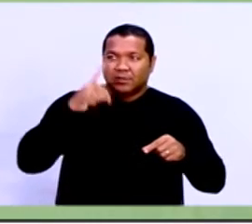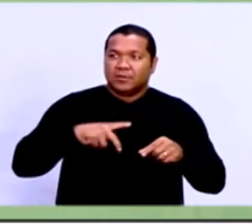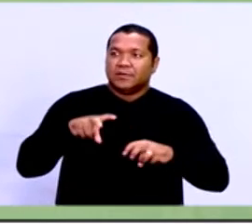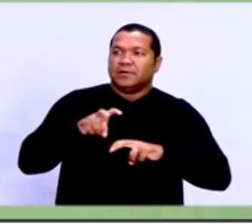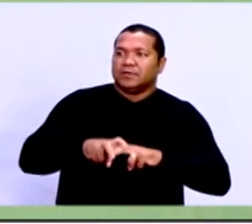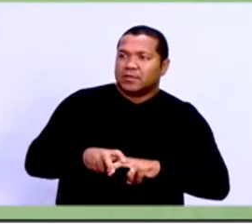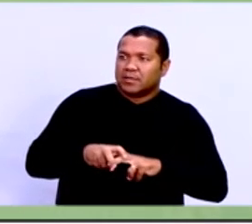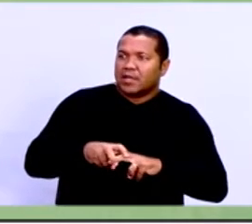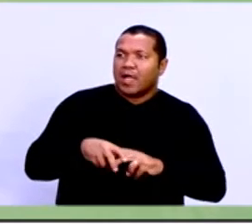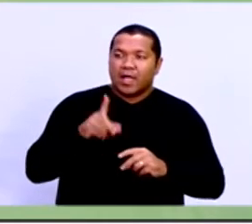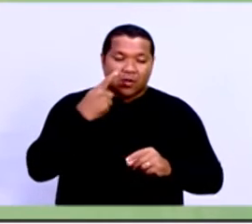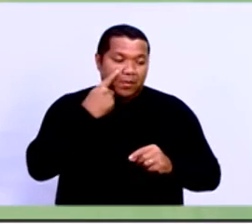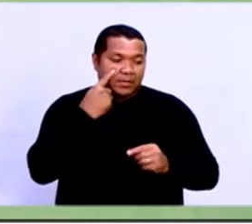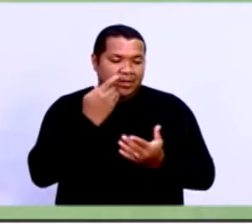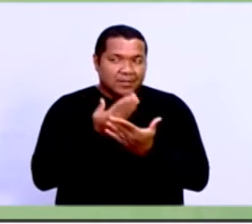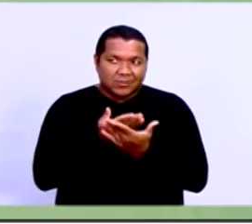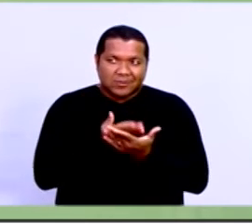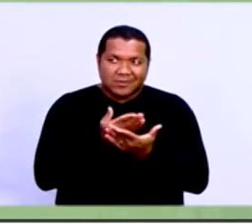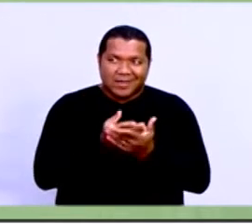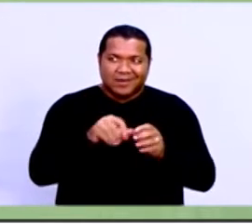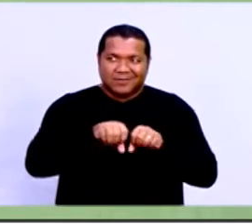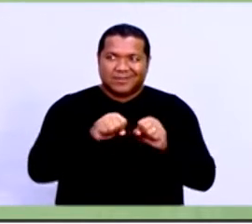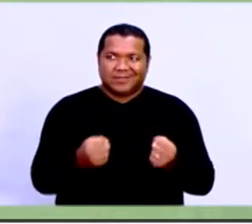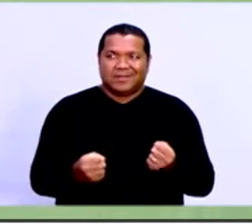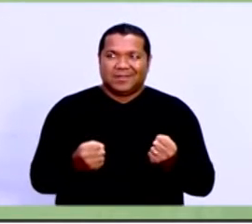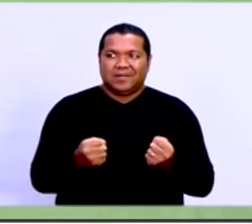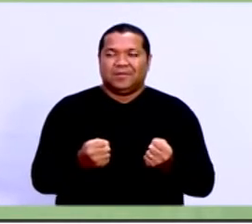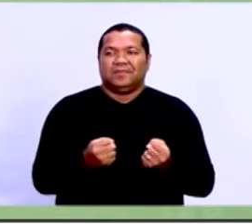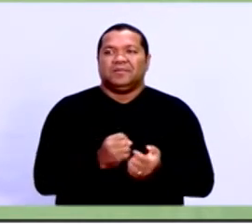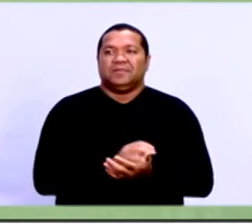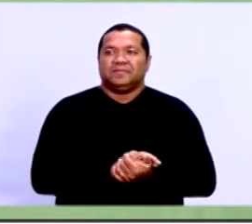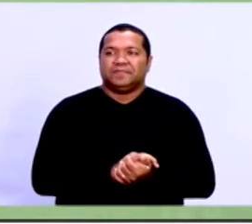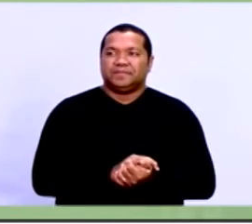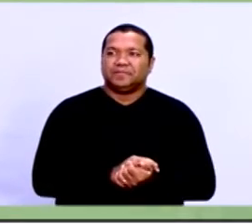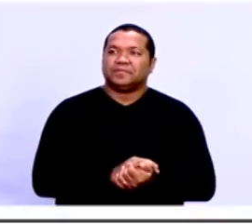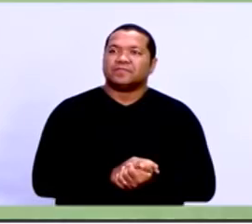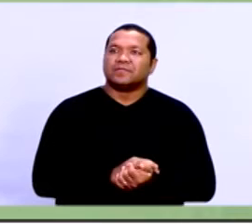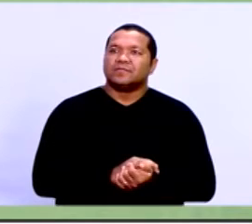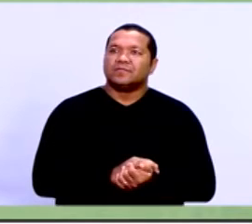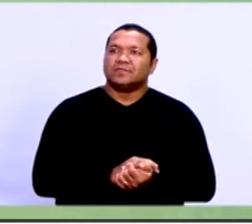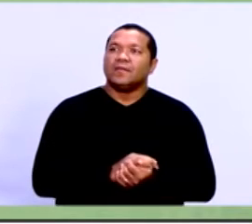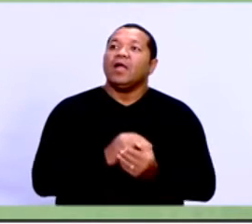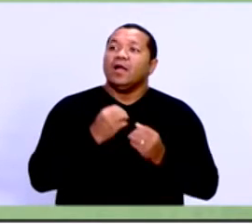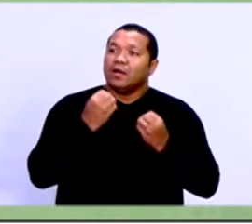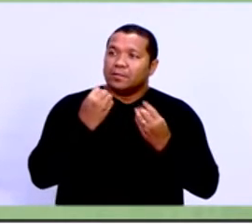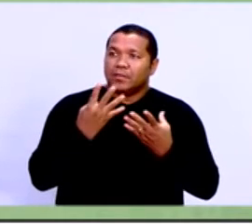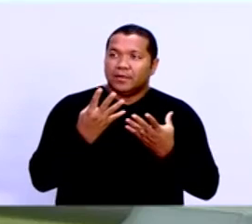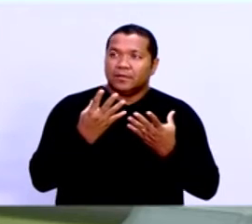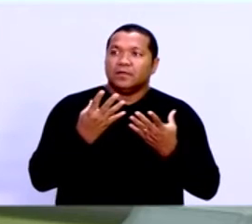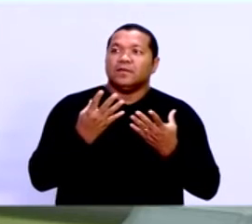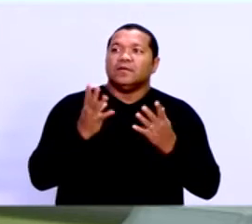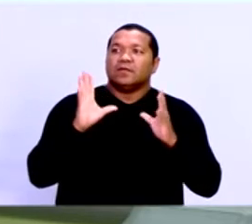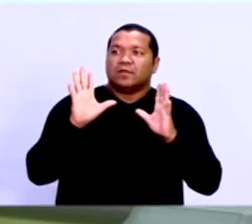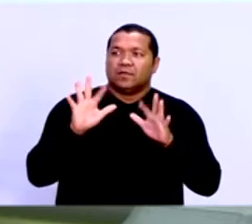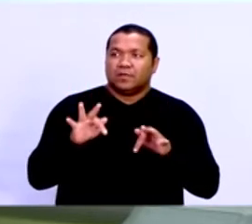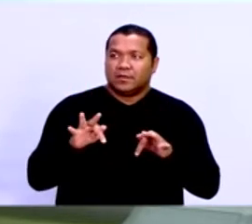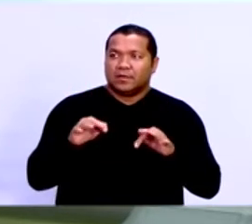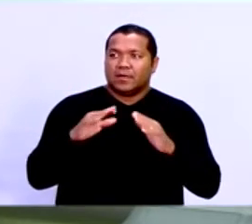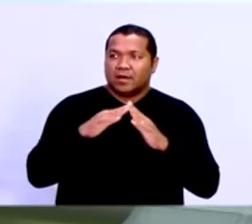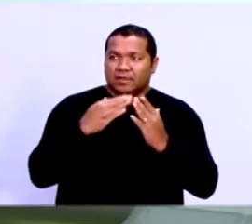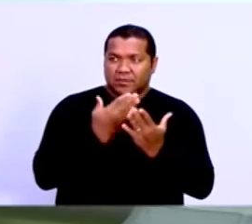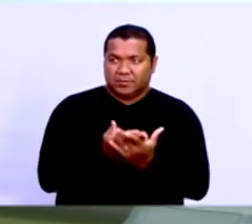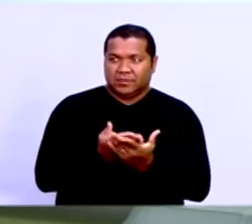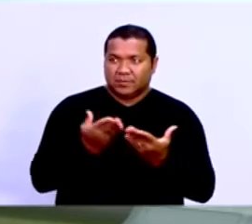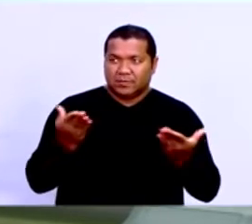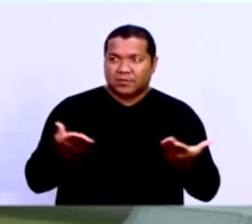funcionários utilizarem quando o sistema foi implantado bom pessoal concluindo a nossa aula de